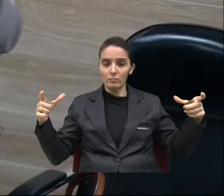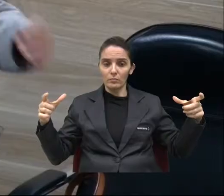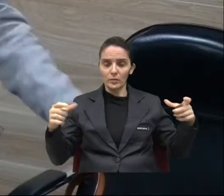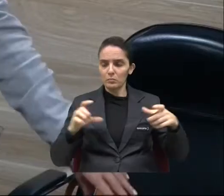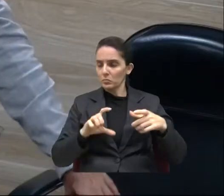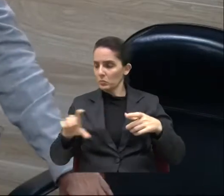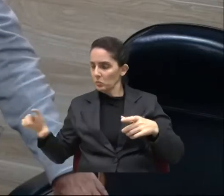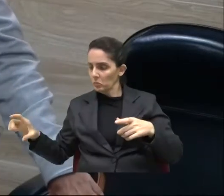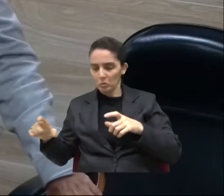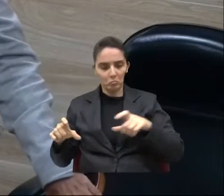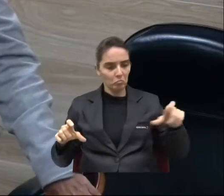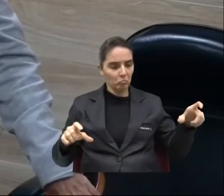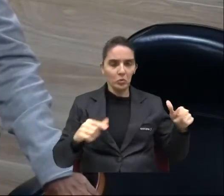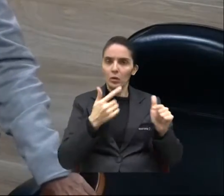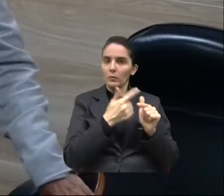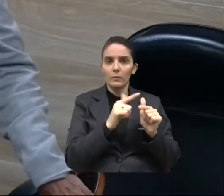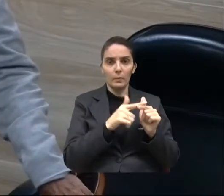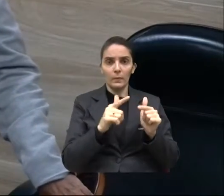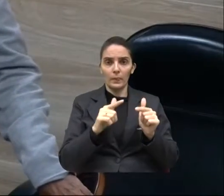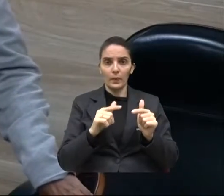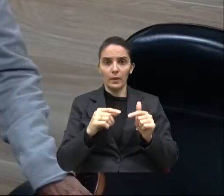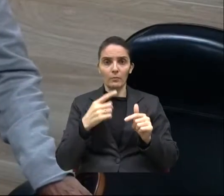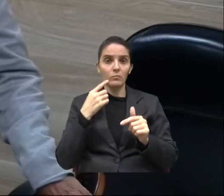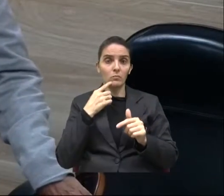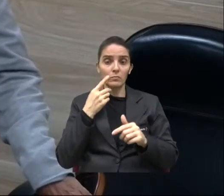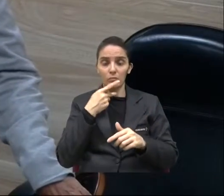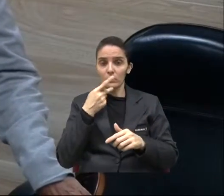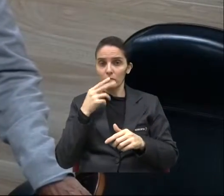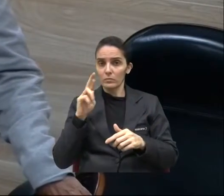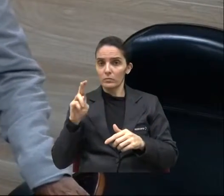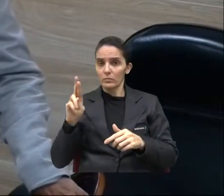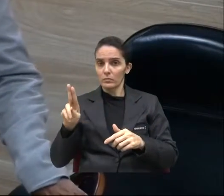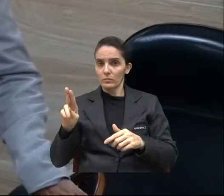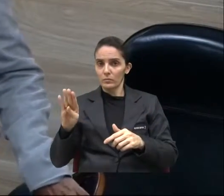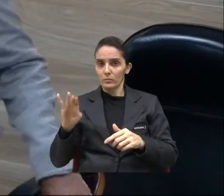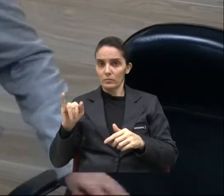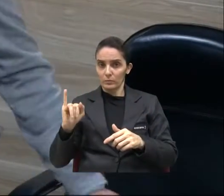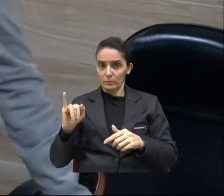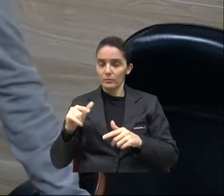O vereador Cleiton falou do Rubi, temos o problema do anel viário.